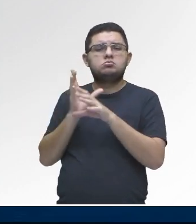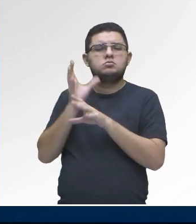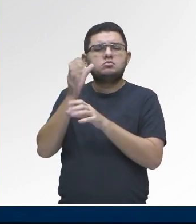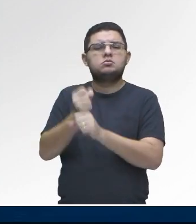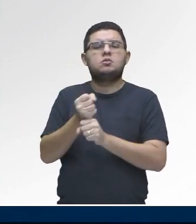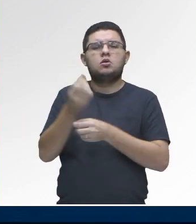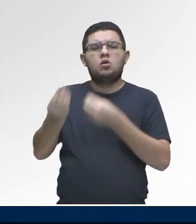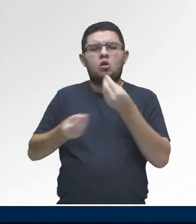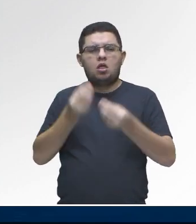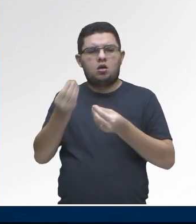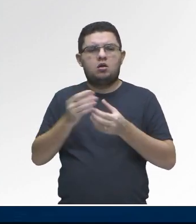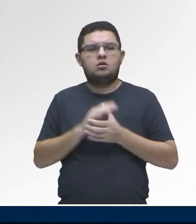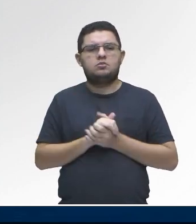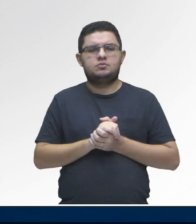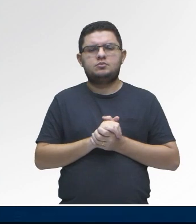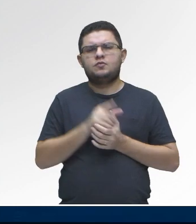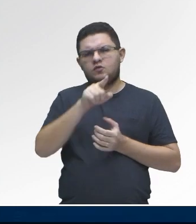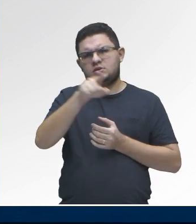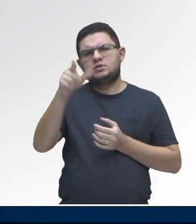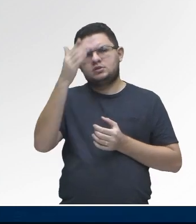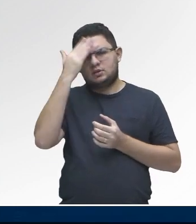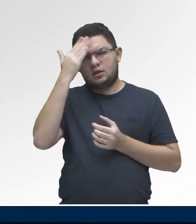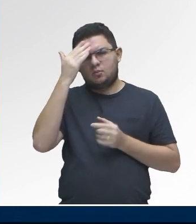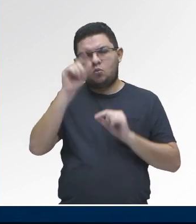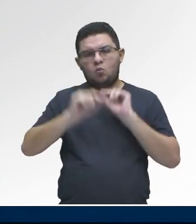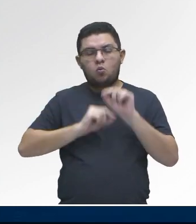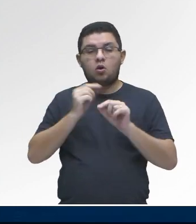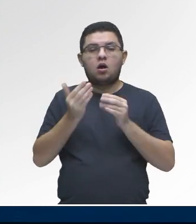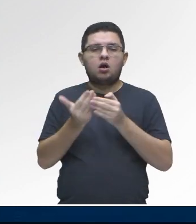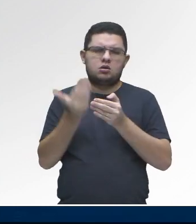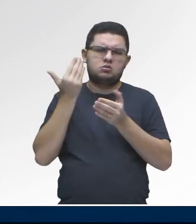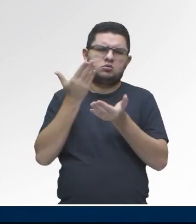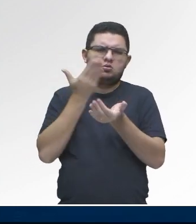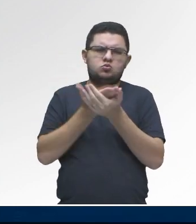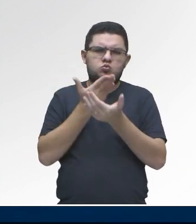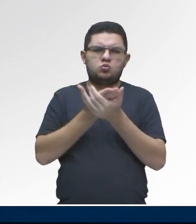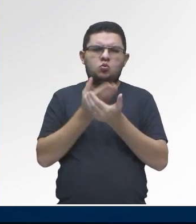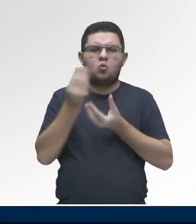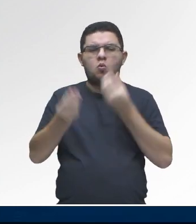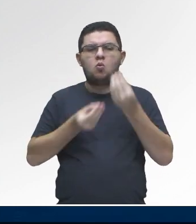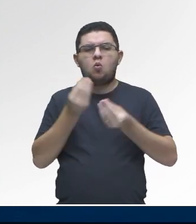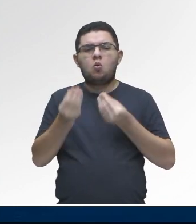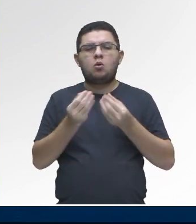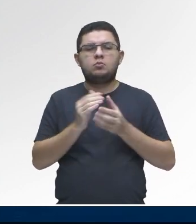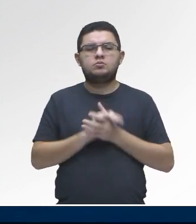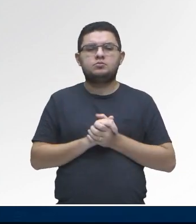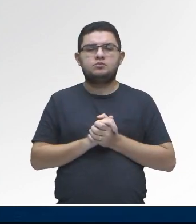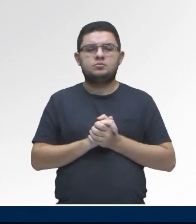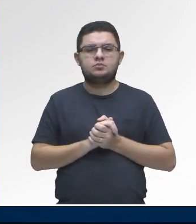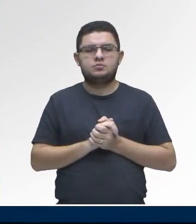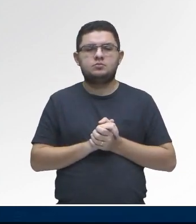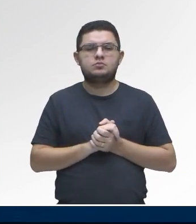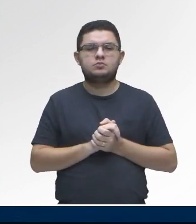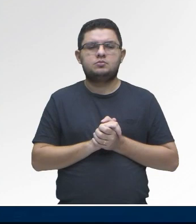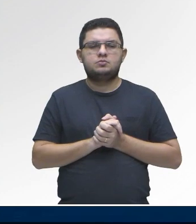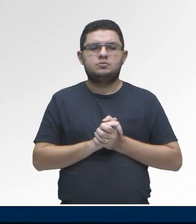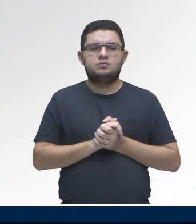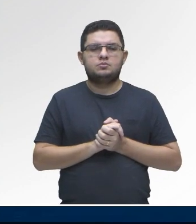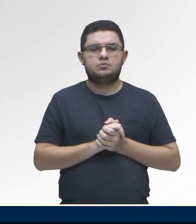Vocês sabem resolver, que nós já vimos em aula passada, como resolver a raiz de 17,64. Então, vamos lá.